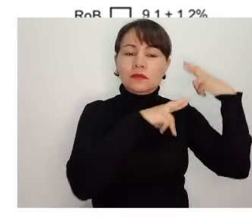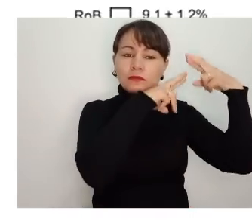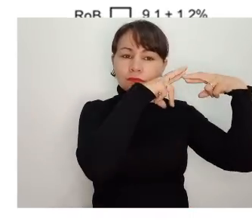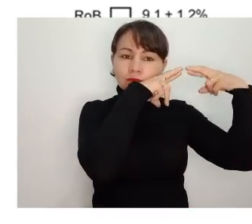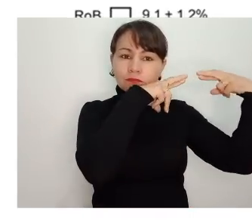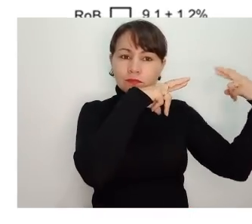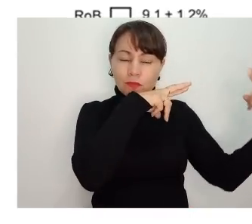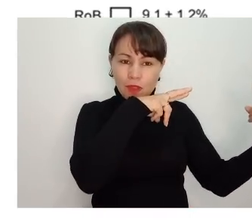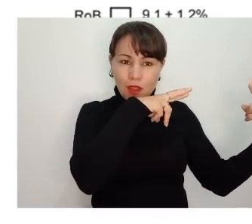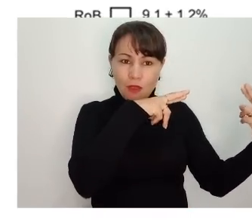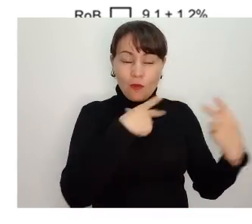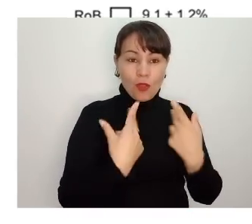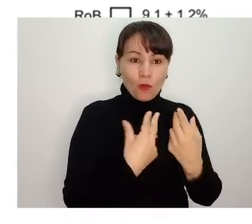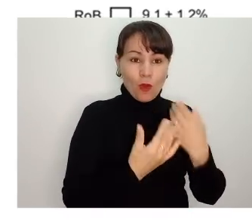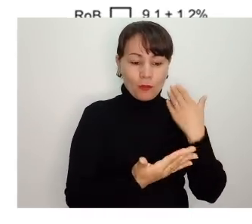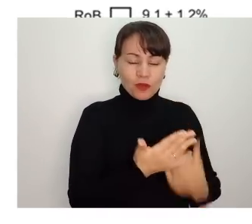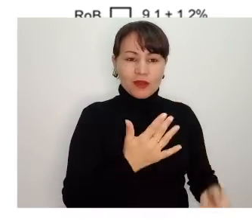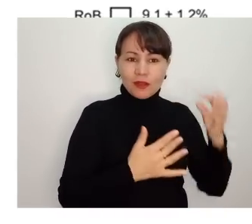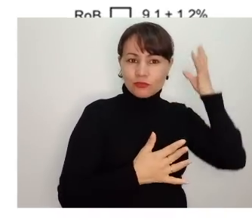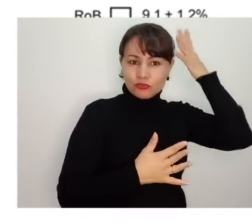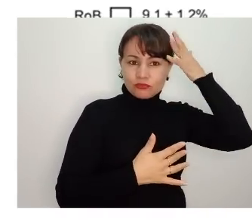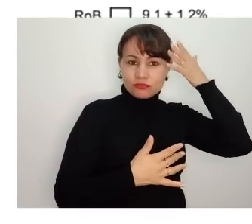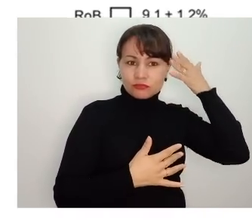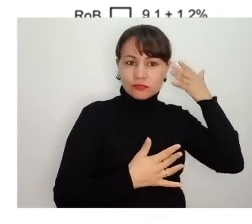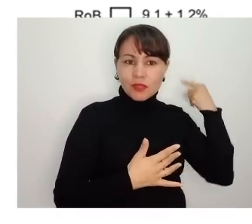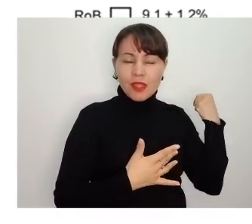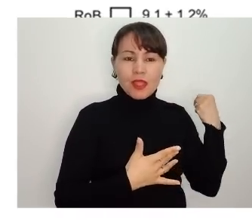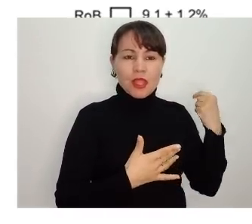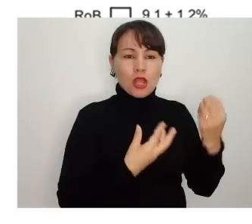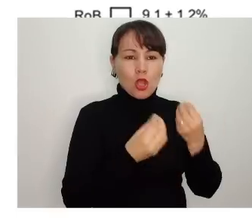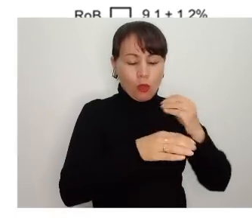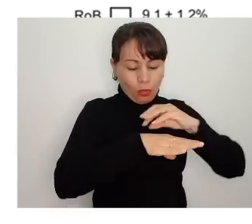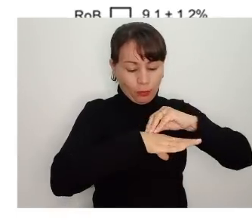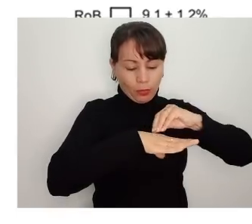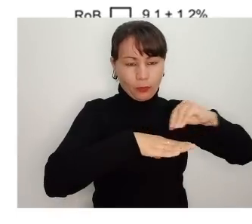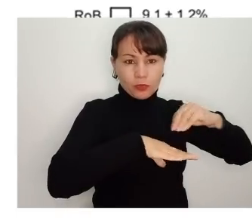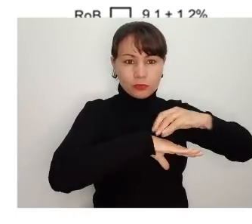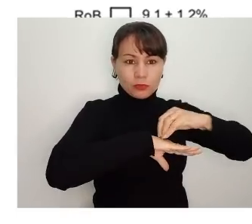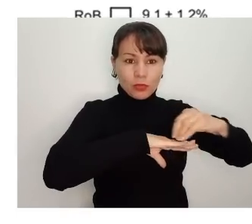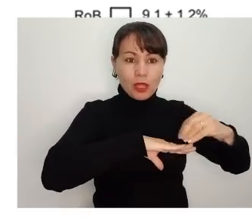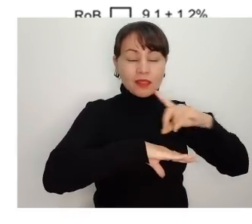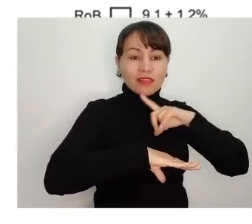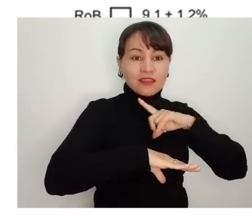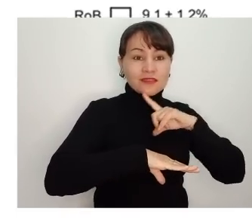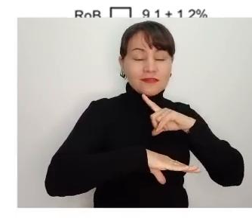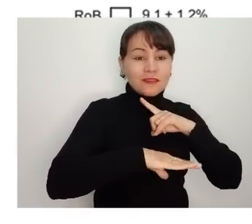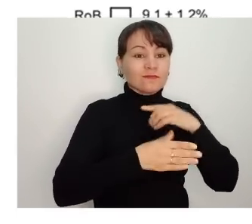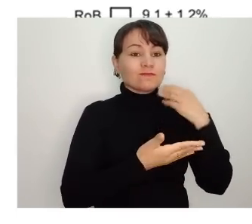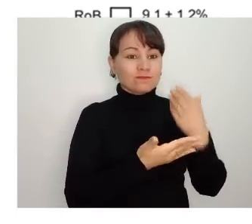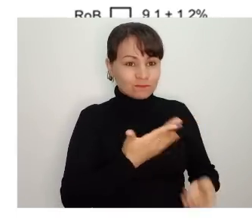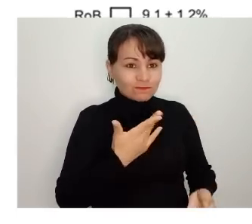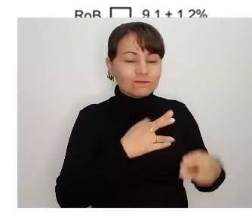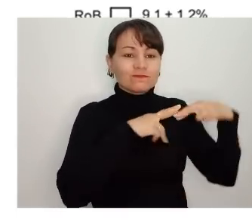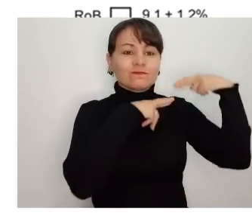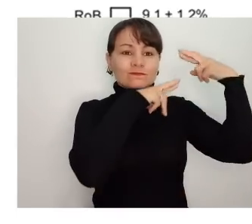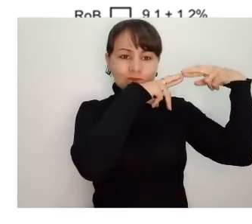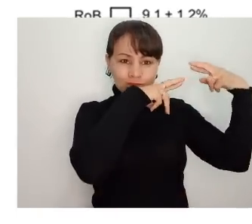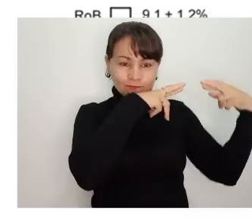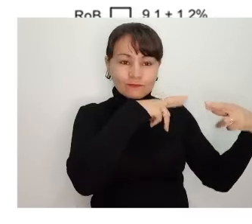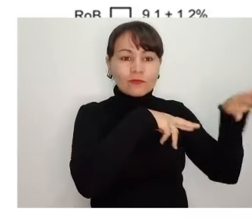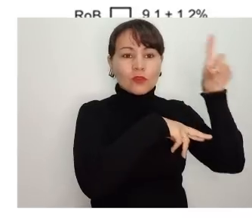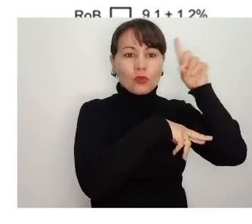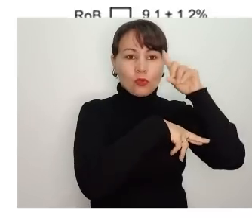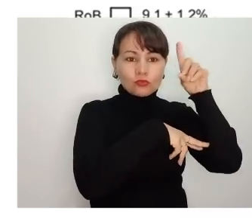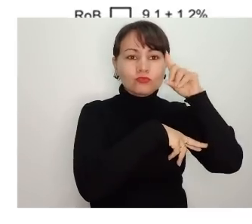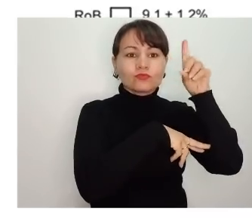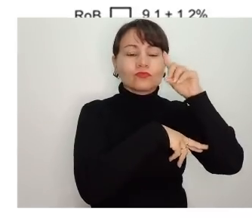perda neuronal, assim como nós perdemos cabelo, como nós descamamos a pele, nós também temos uma perda de